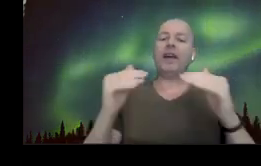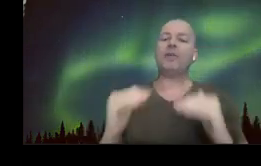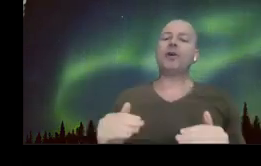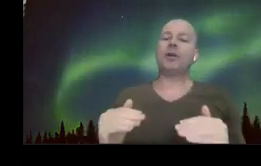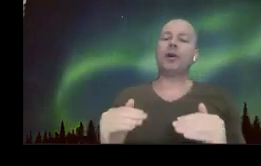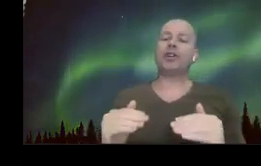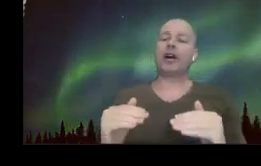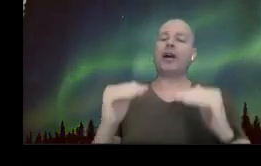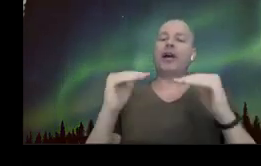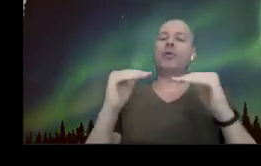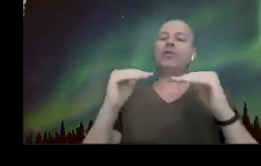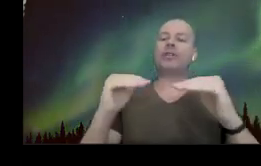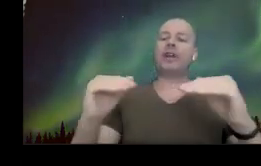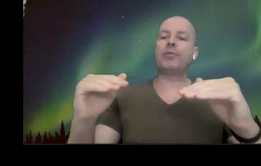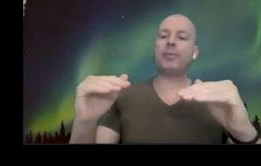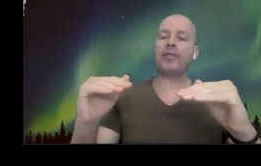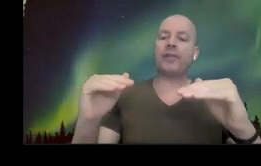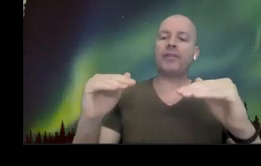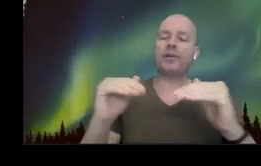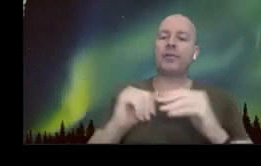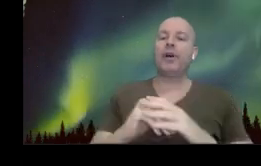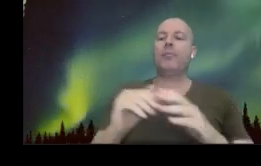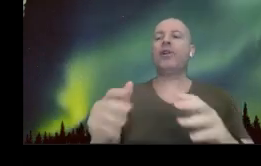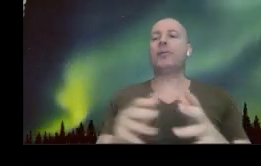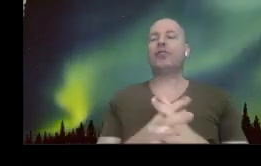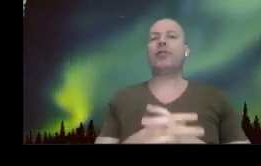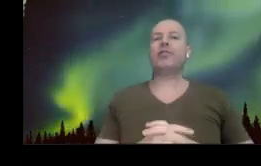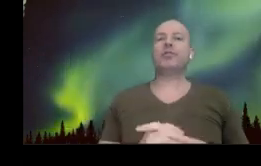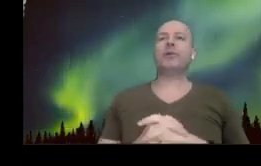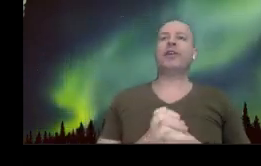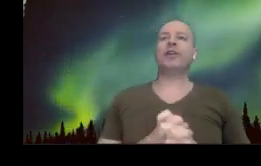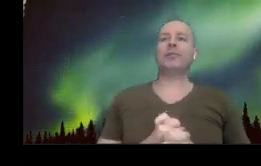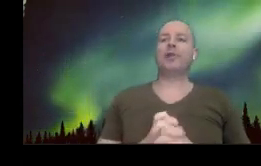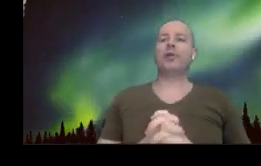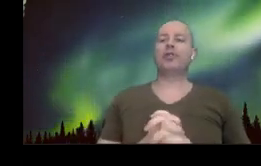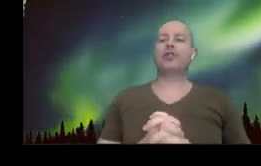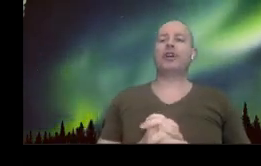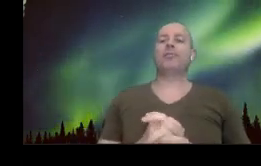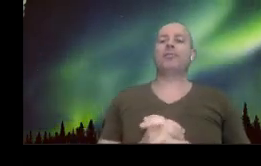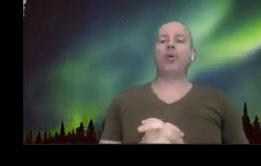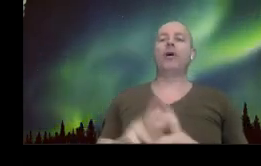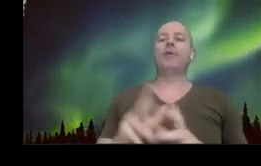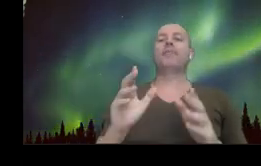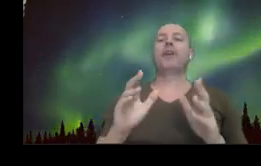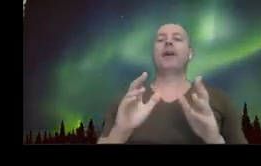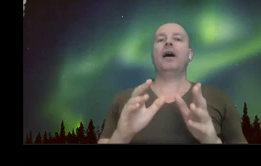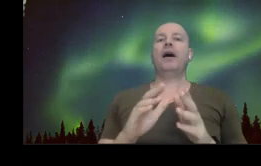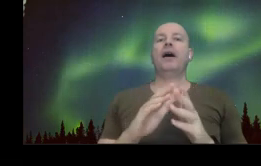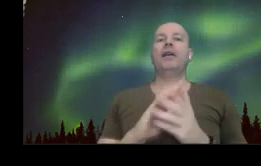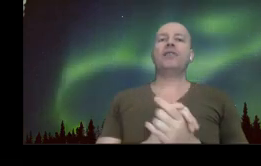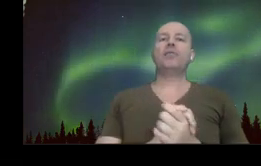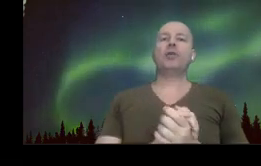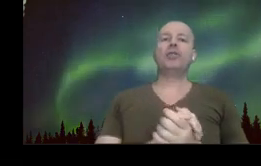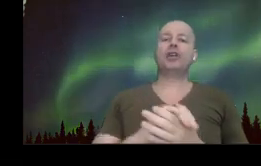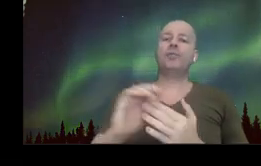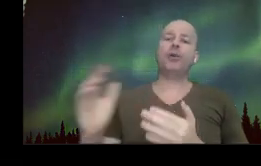E reserva biológica é o extremo da preservação. Por exemplo, onde é que nós temos uma reserva biológica boa?